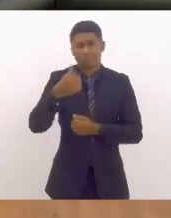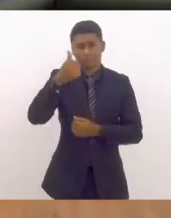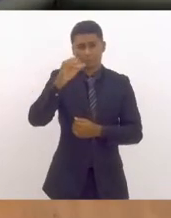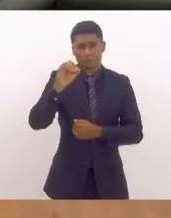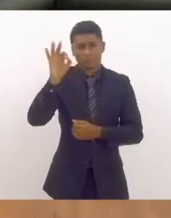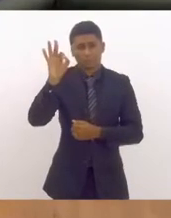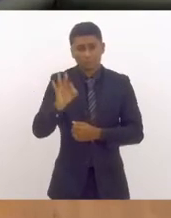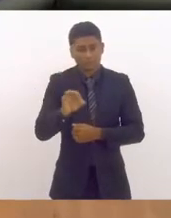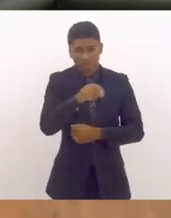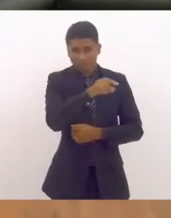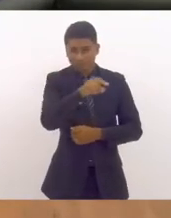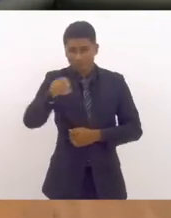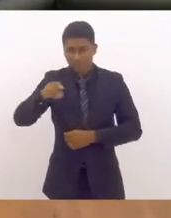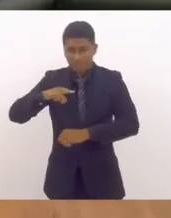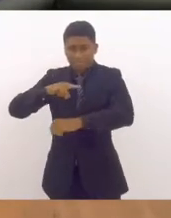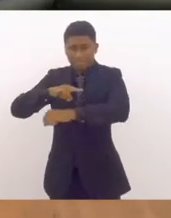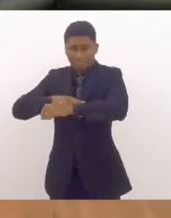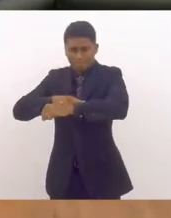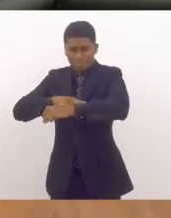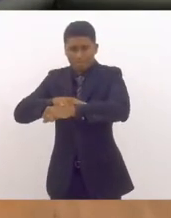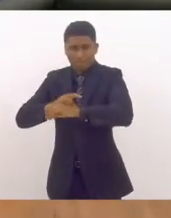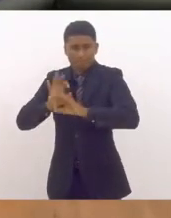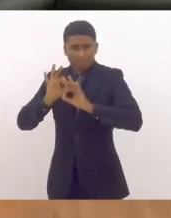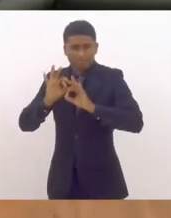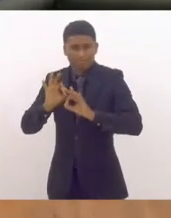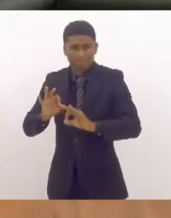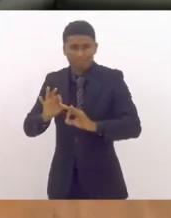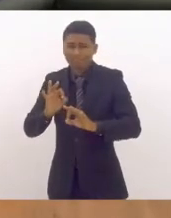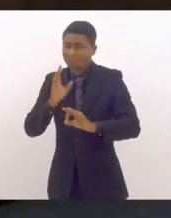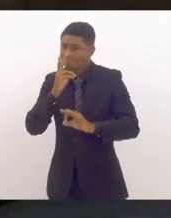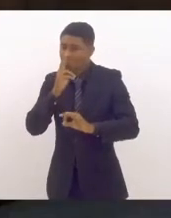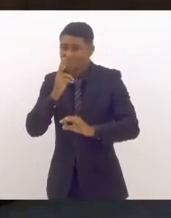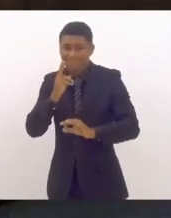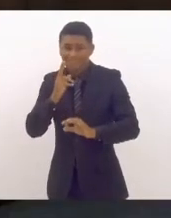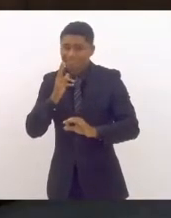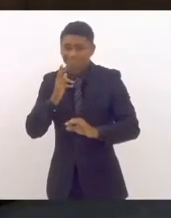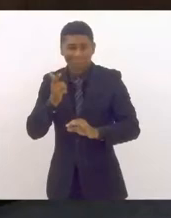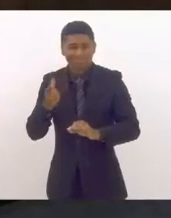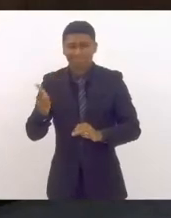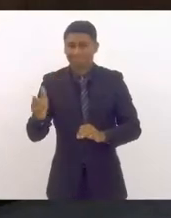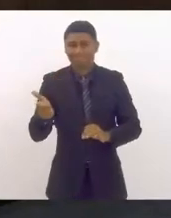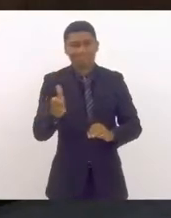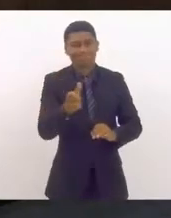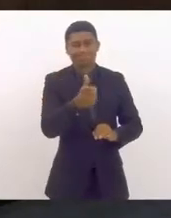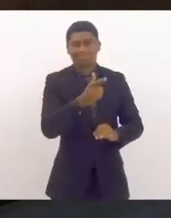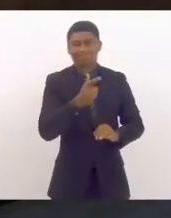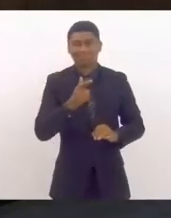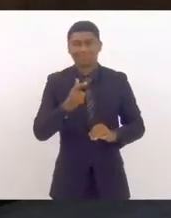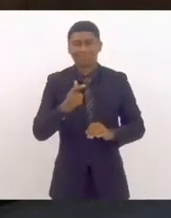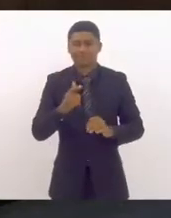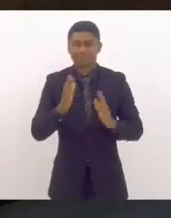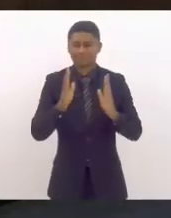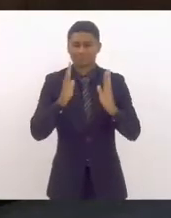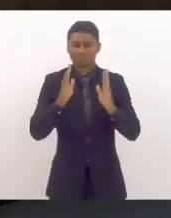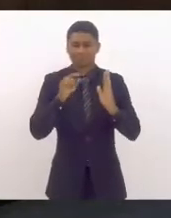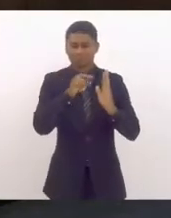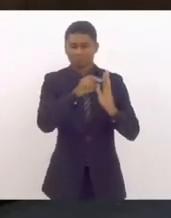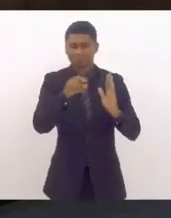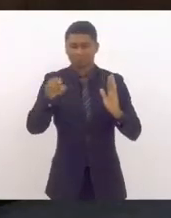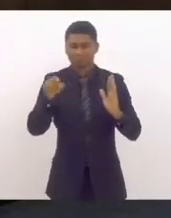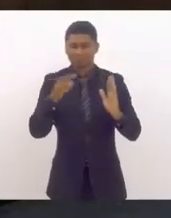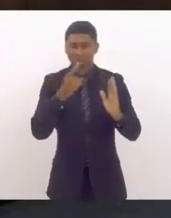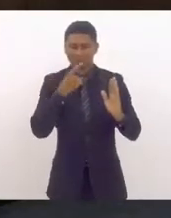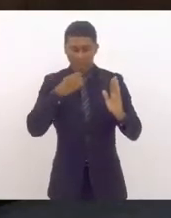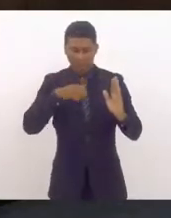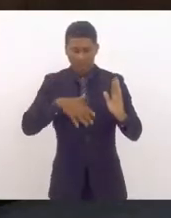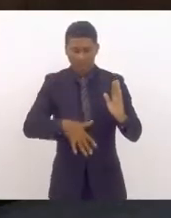um banheiro habitável para garantir a higienização durante o ciclo menstrual. Então, isso faz com que a pobreza menstrual seja